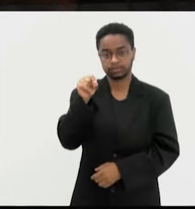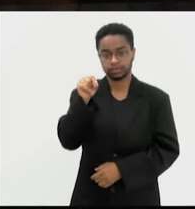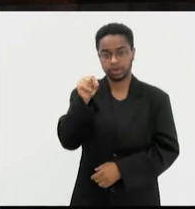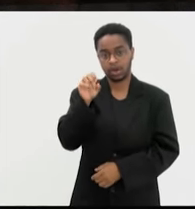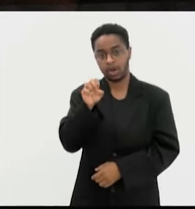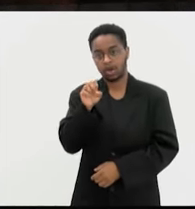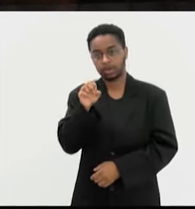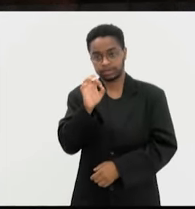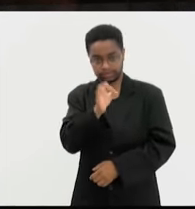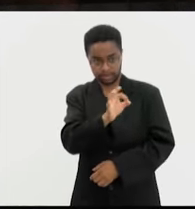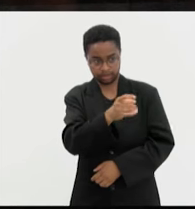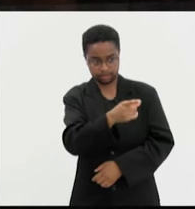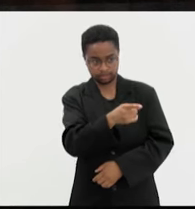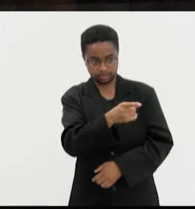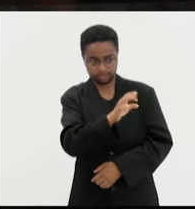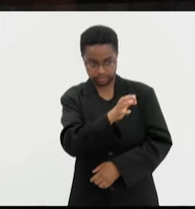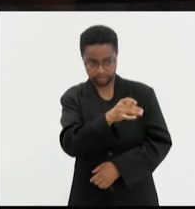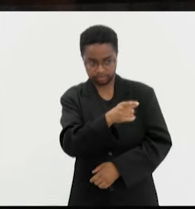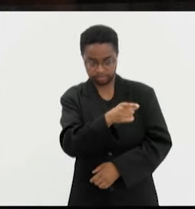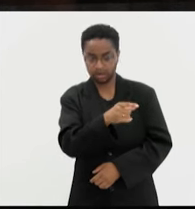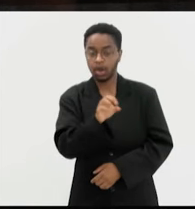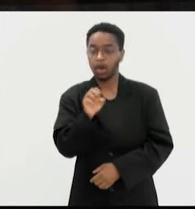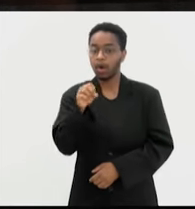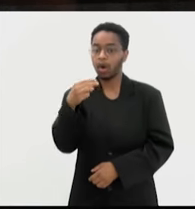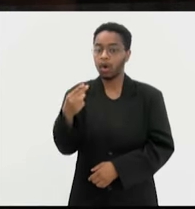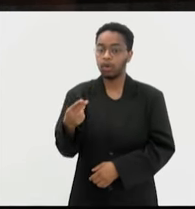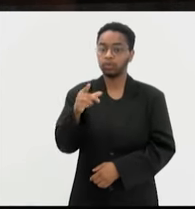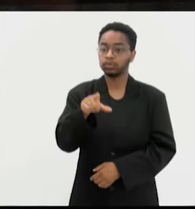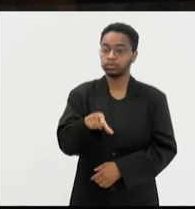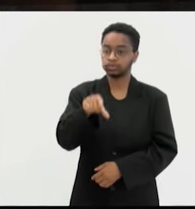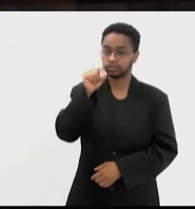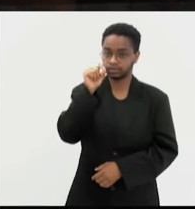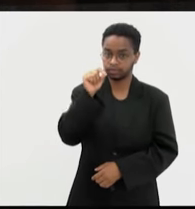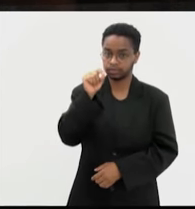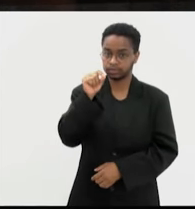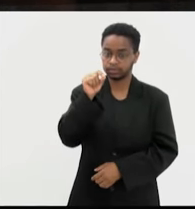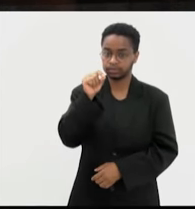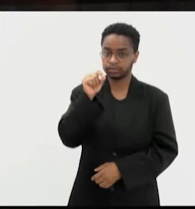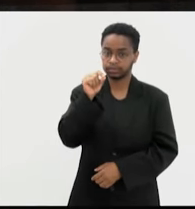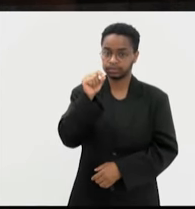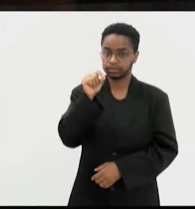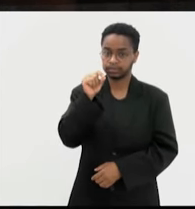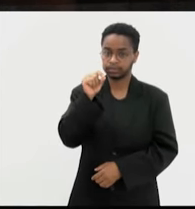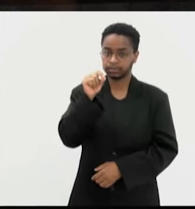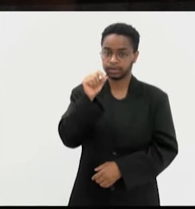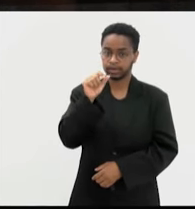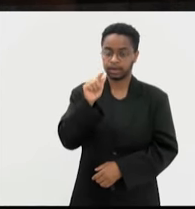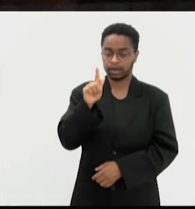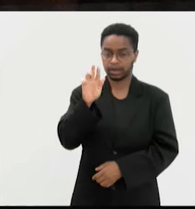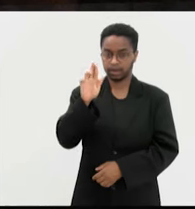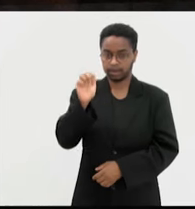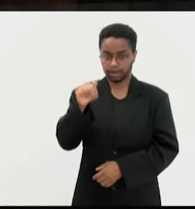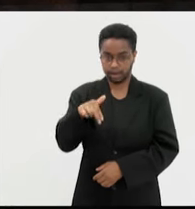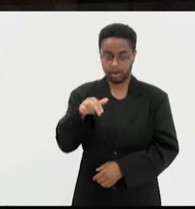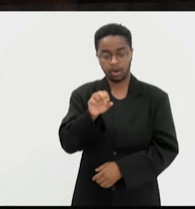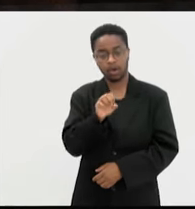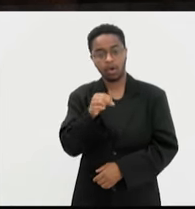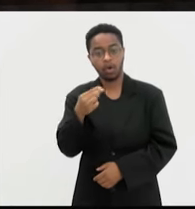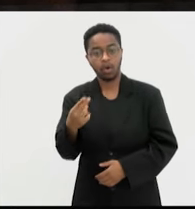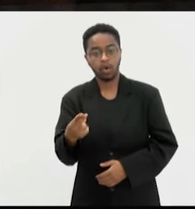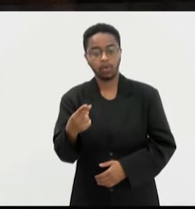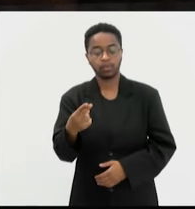ele certo meu decano ou ele escolher a Ina o a Gran ou